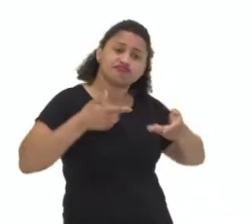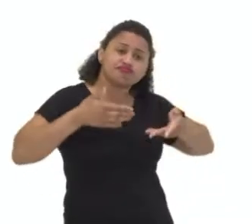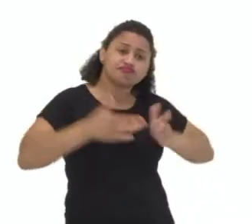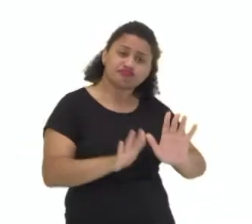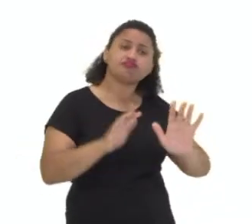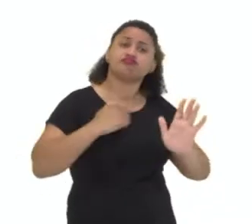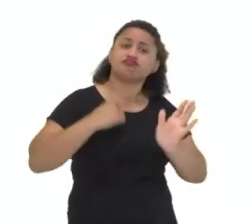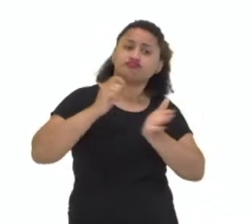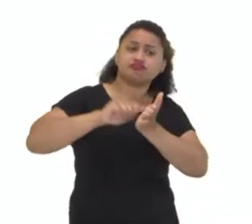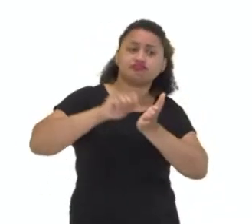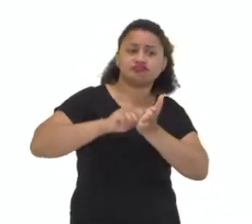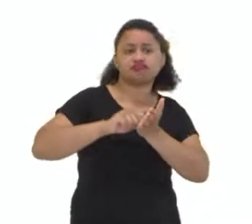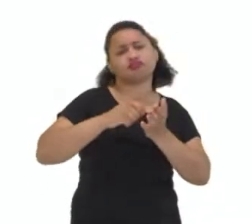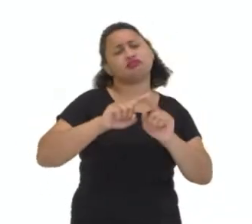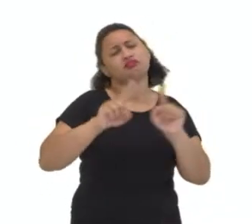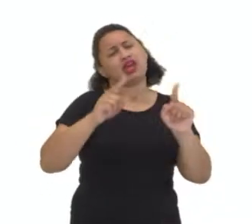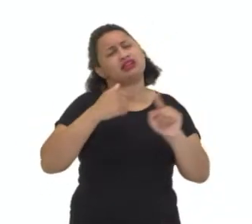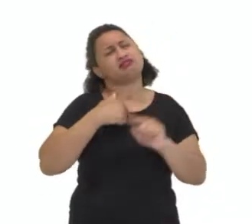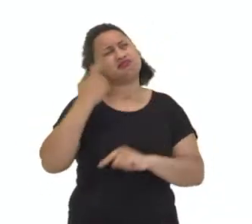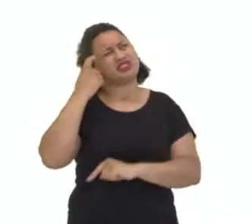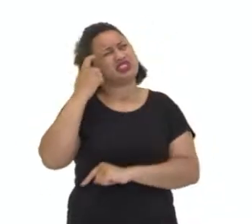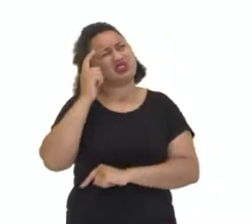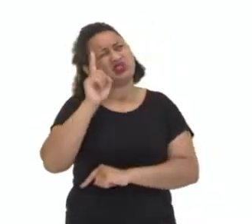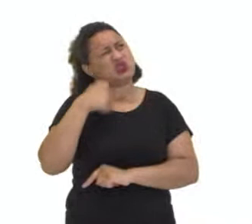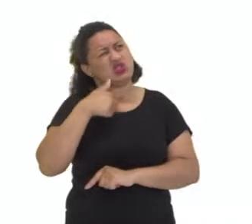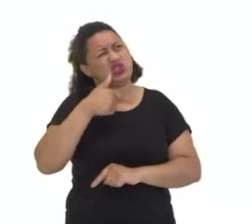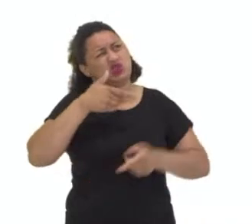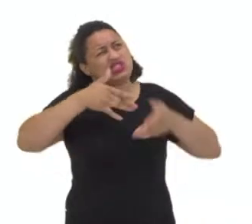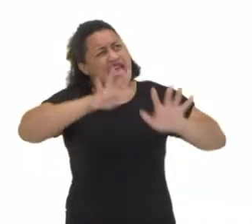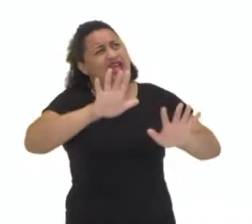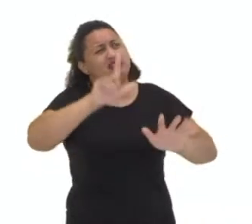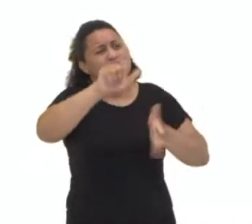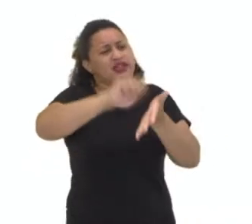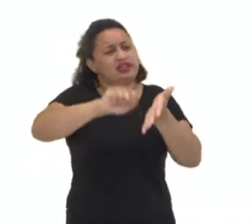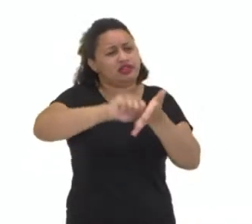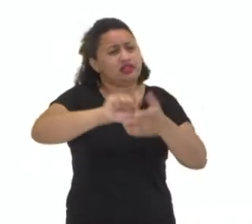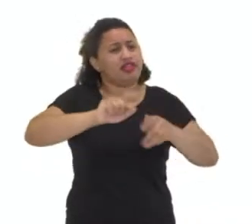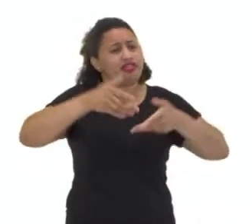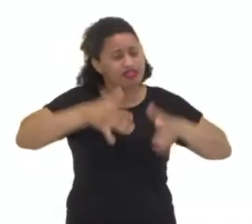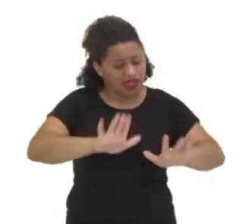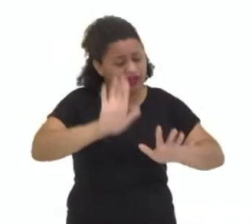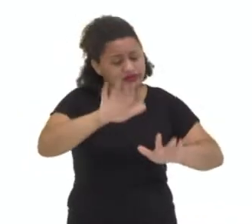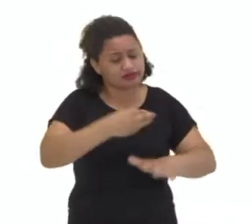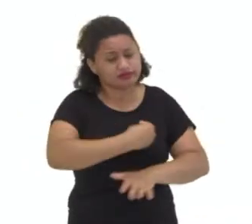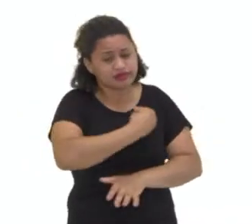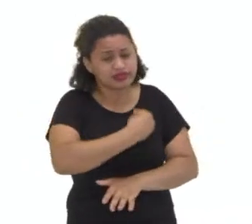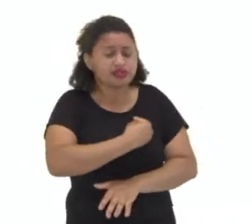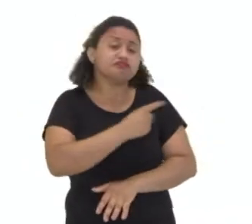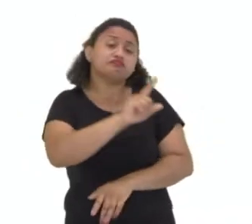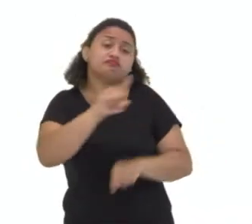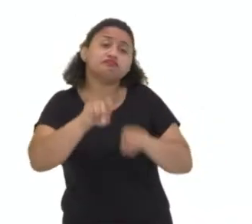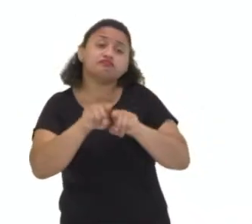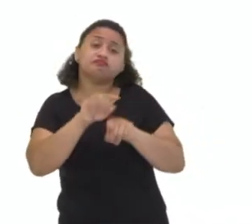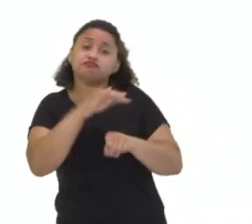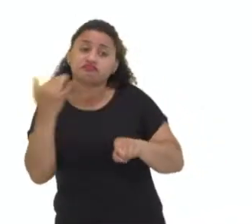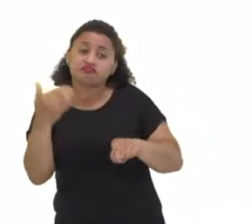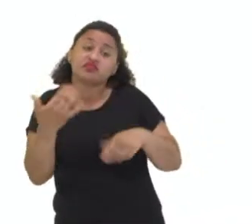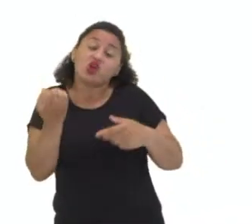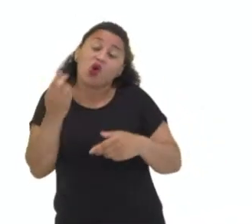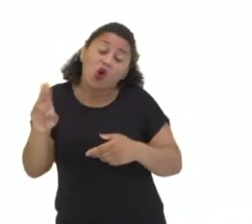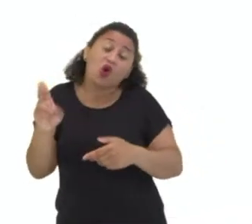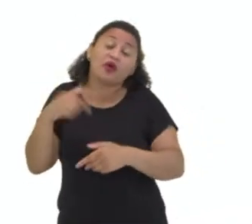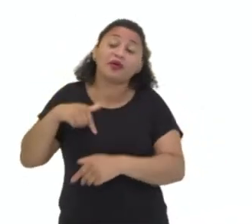não acredito que ninguém nasça para escrever. A gente nasce para a vida e para a morte, ou como dizia Lampião,